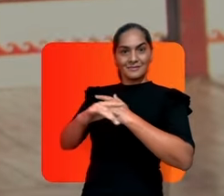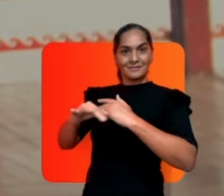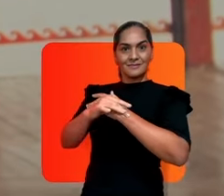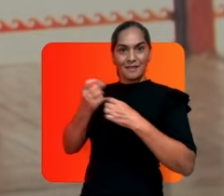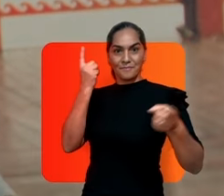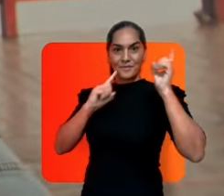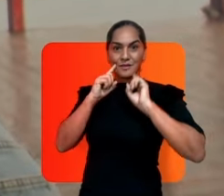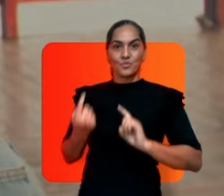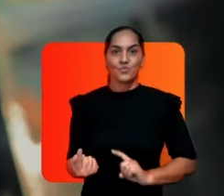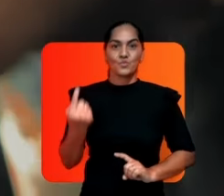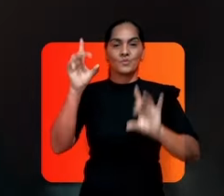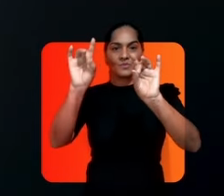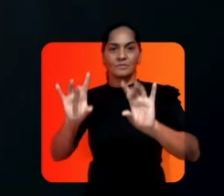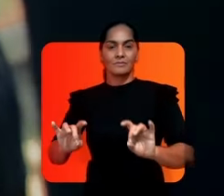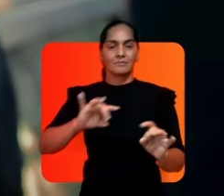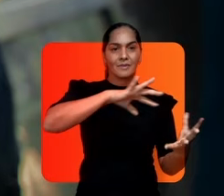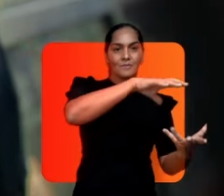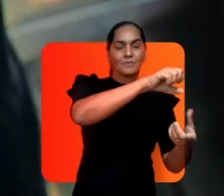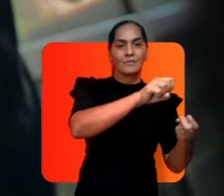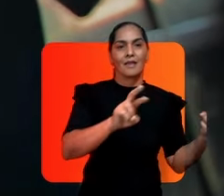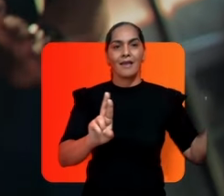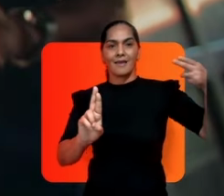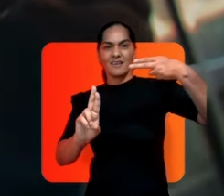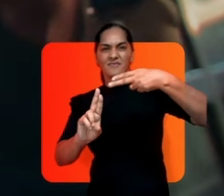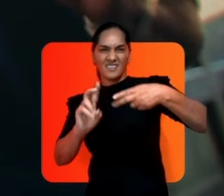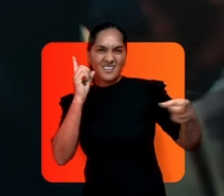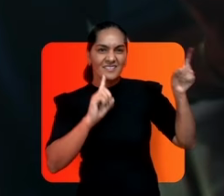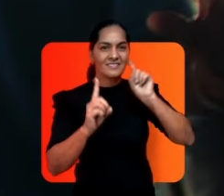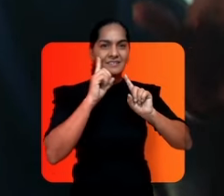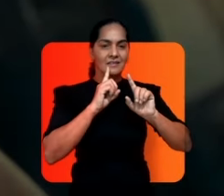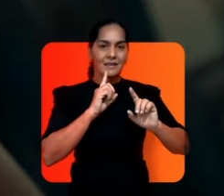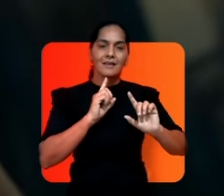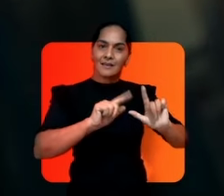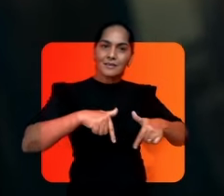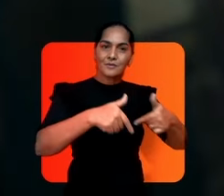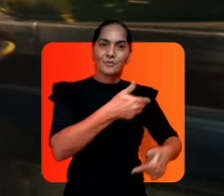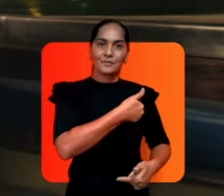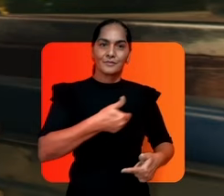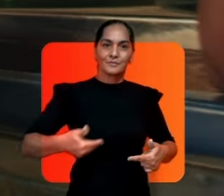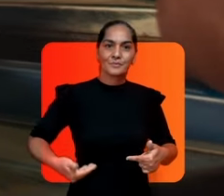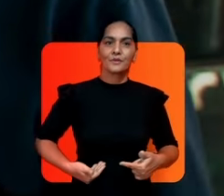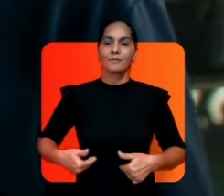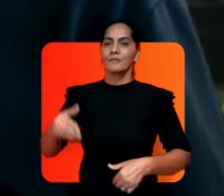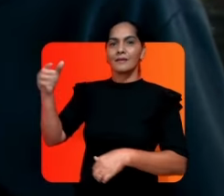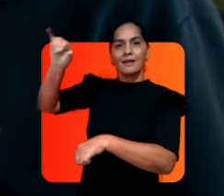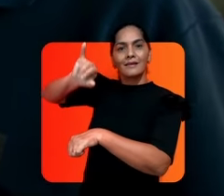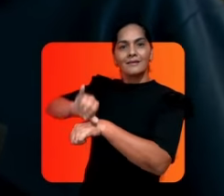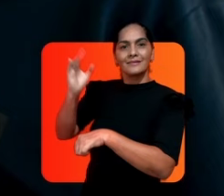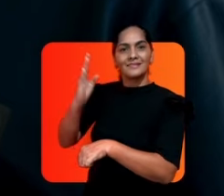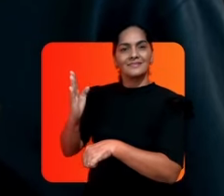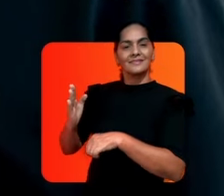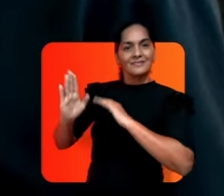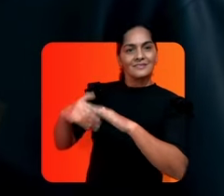nossa cidade é única. A Maricá que é referência internacional em políticas públicas. É a capital brasileira